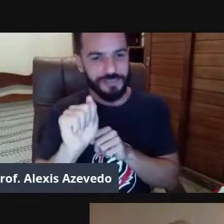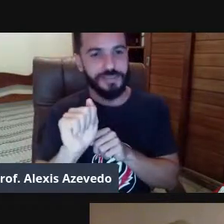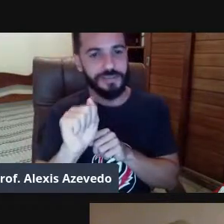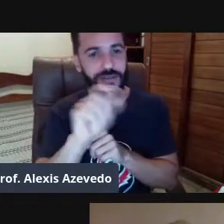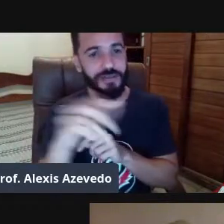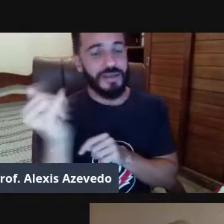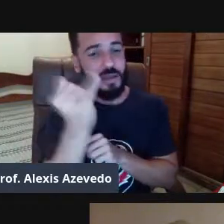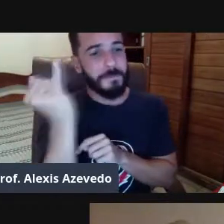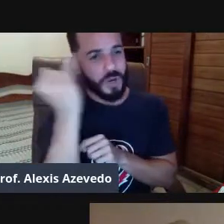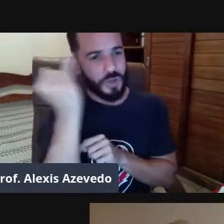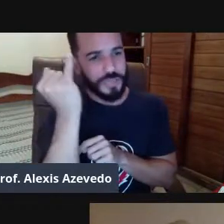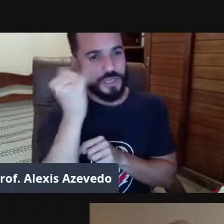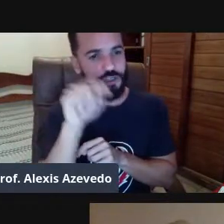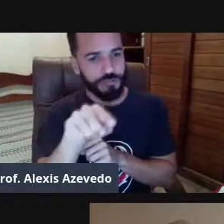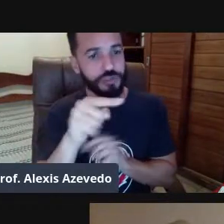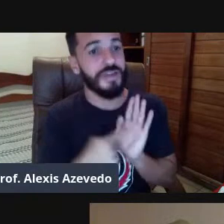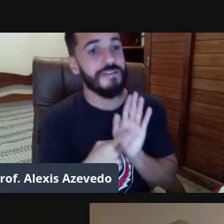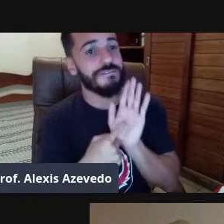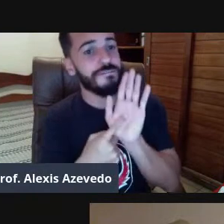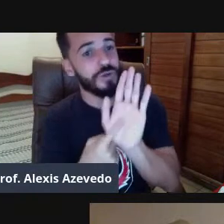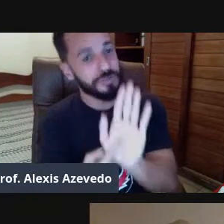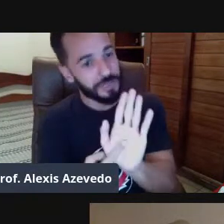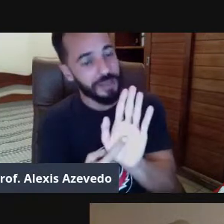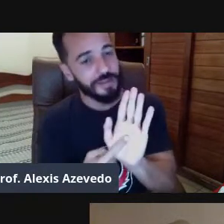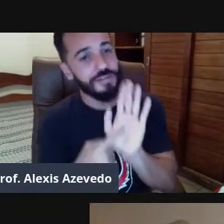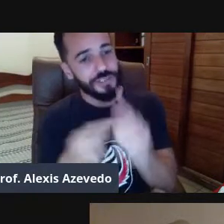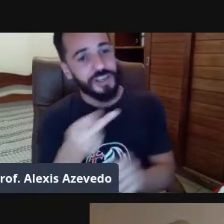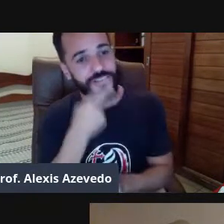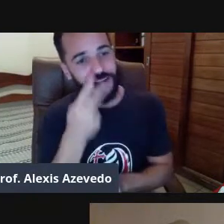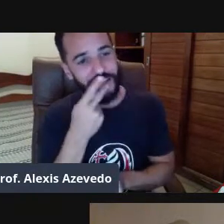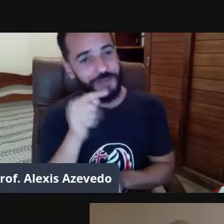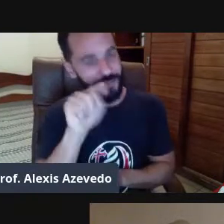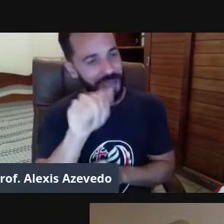É importante você dar esse depoimento. Eu